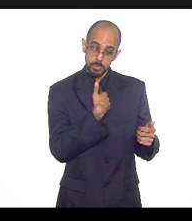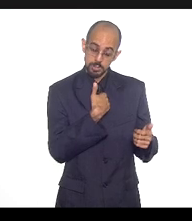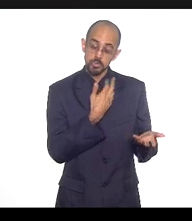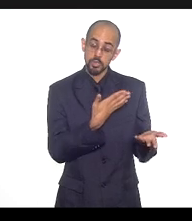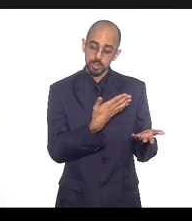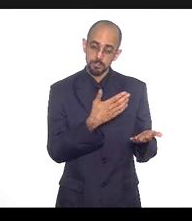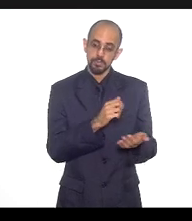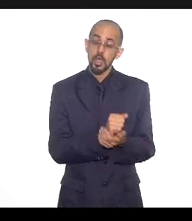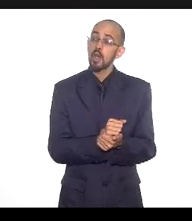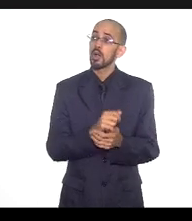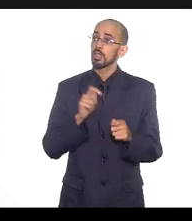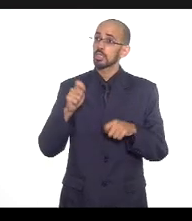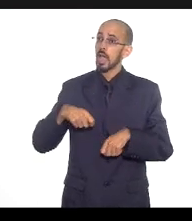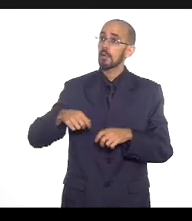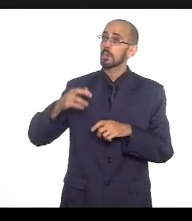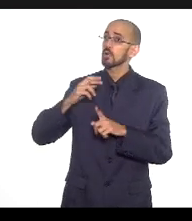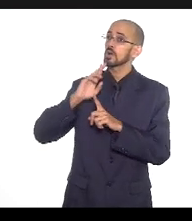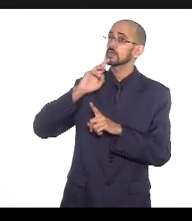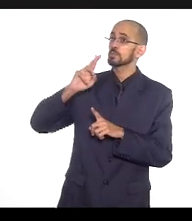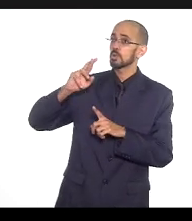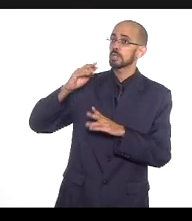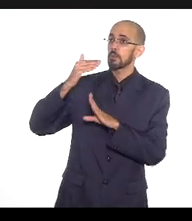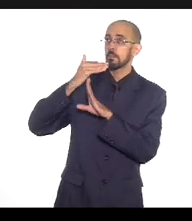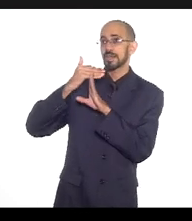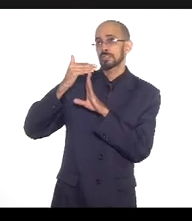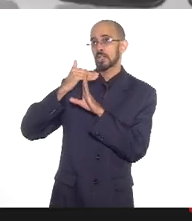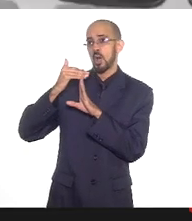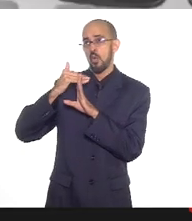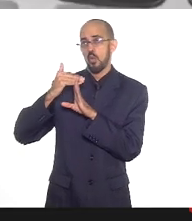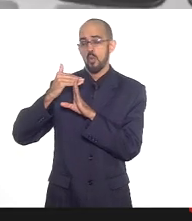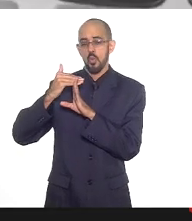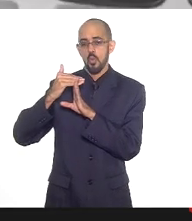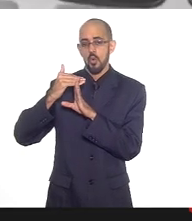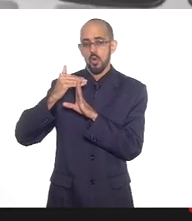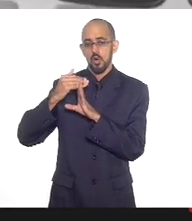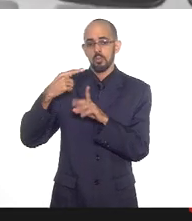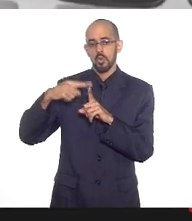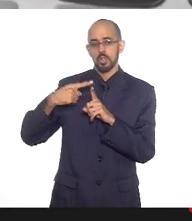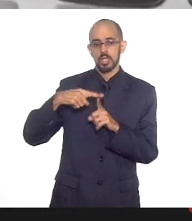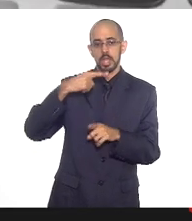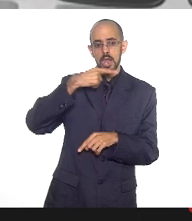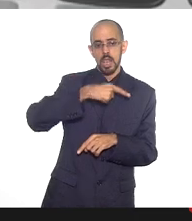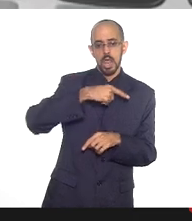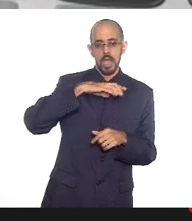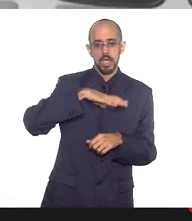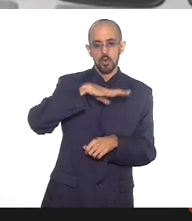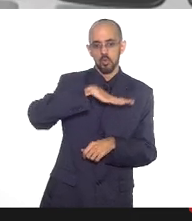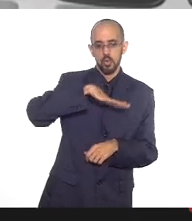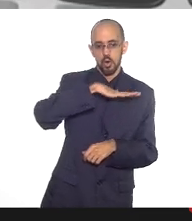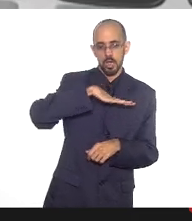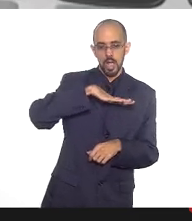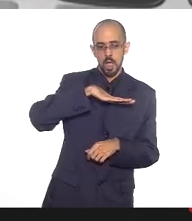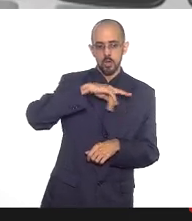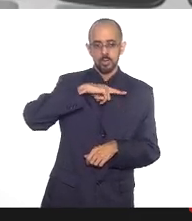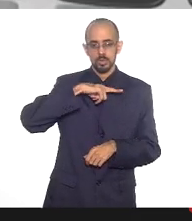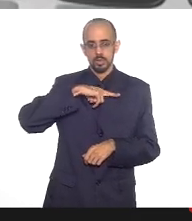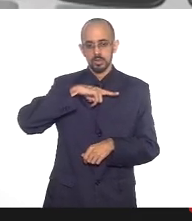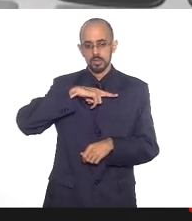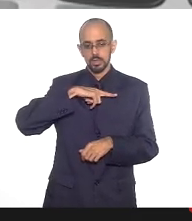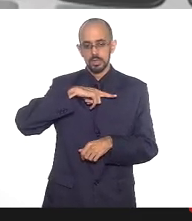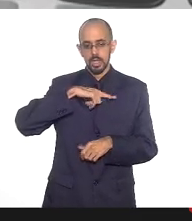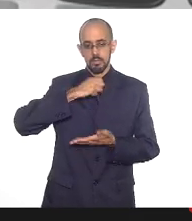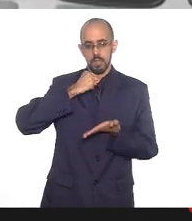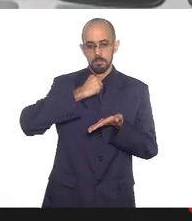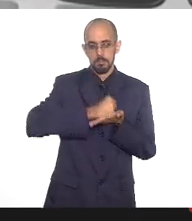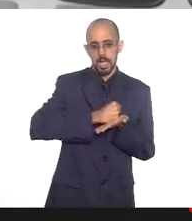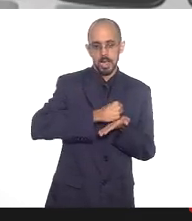responder parcialmente. Né? A unidade FPSO Carioca é uma unidade afretada, portanto, ela não pertence à Petrobras, ela não é um